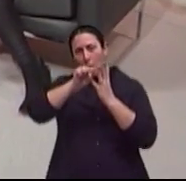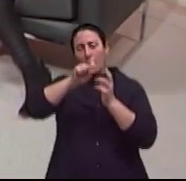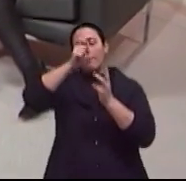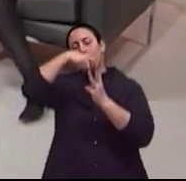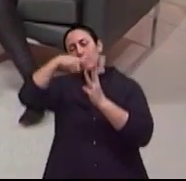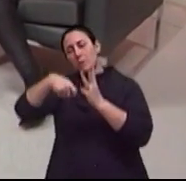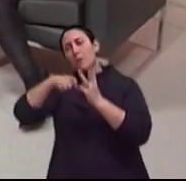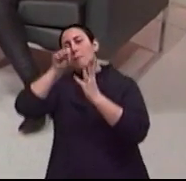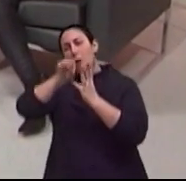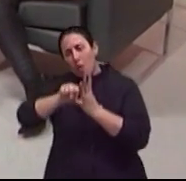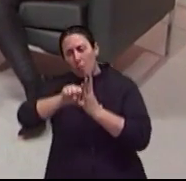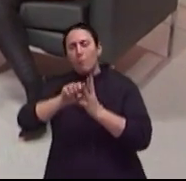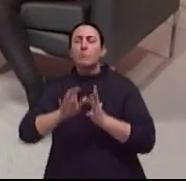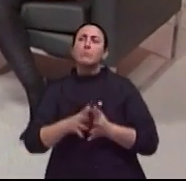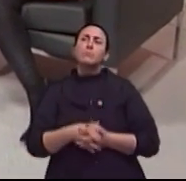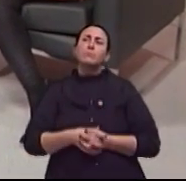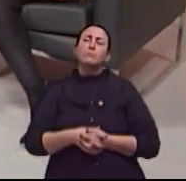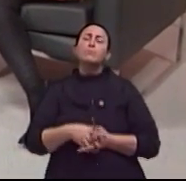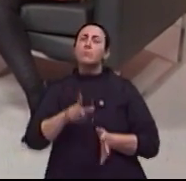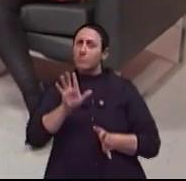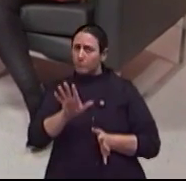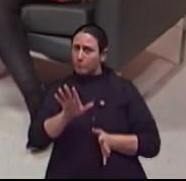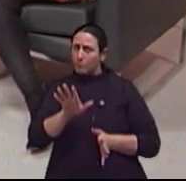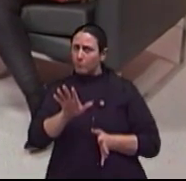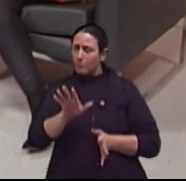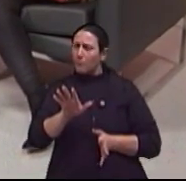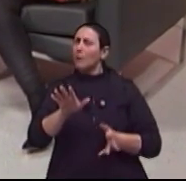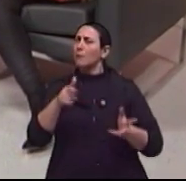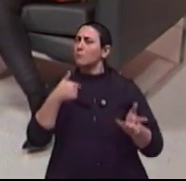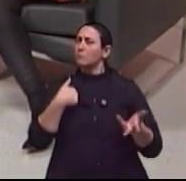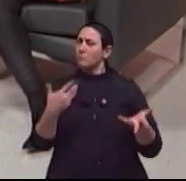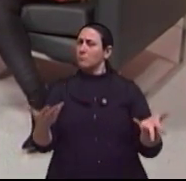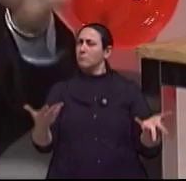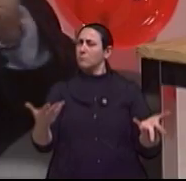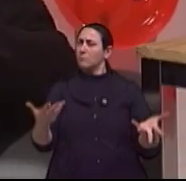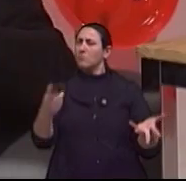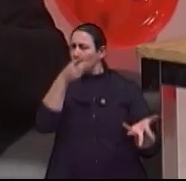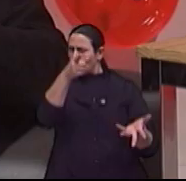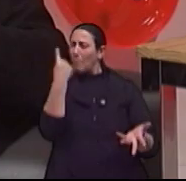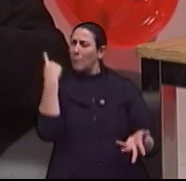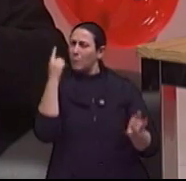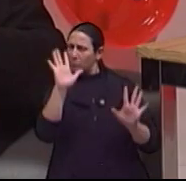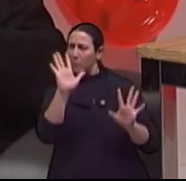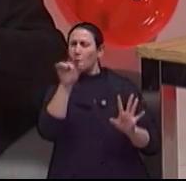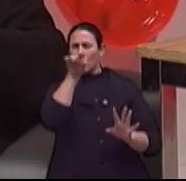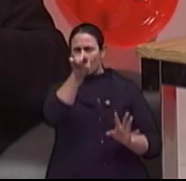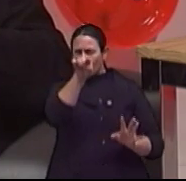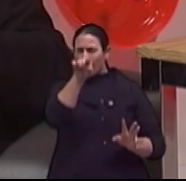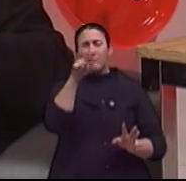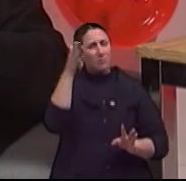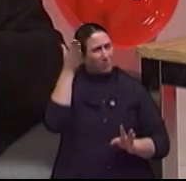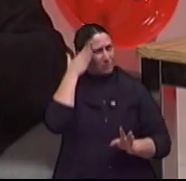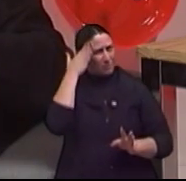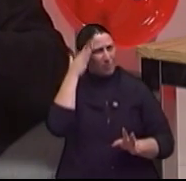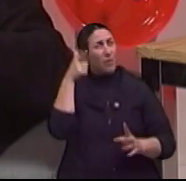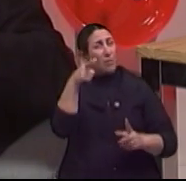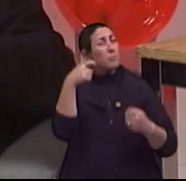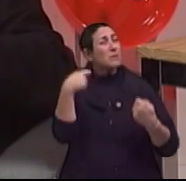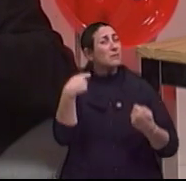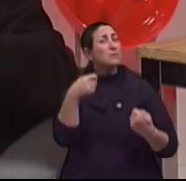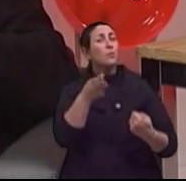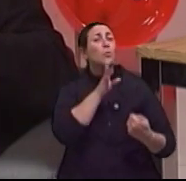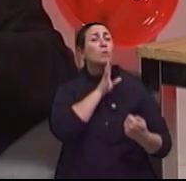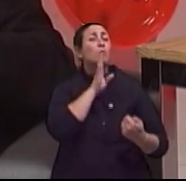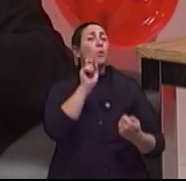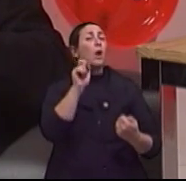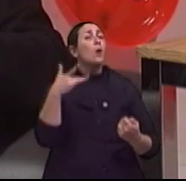semana fim de semana não não não para aí tá brincando de fazer mamento primeiro lugar tem que saber da rigidez